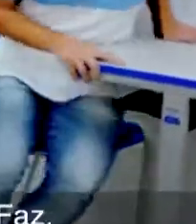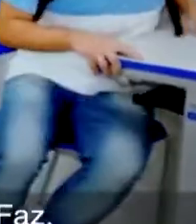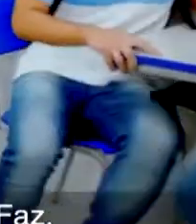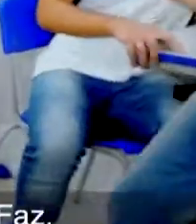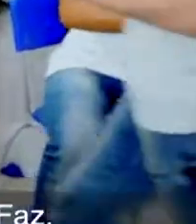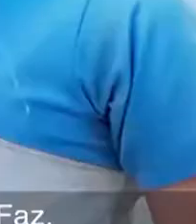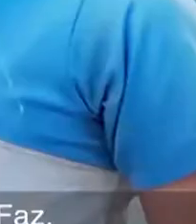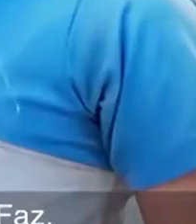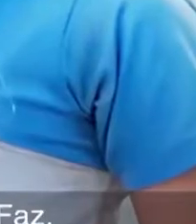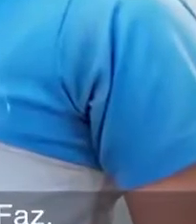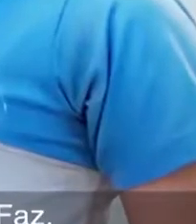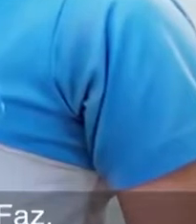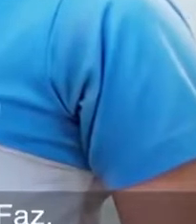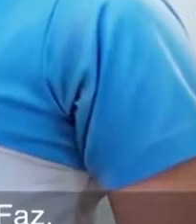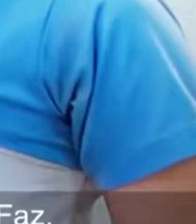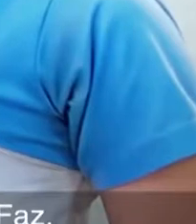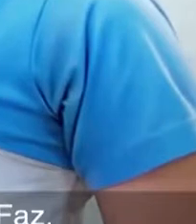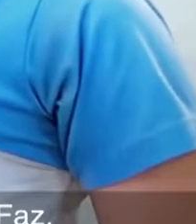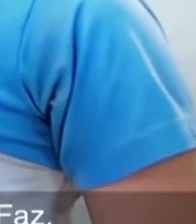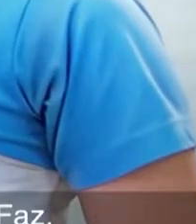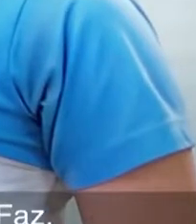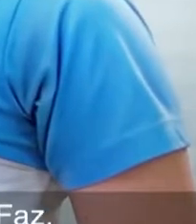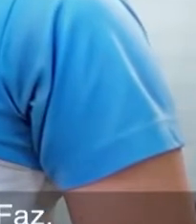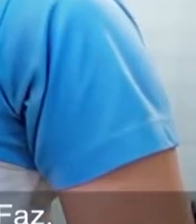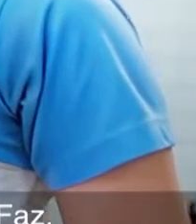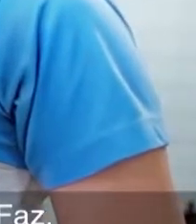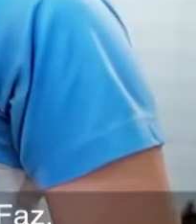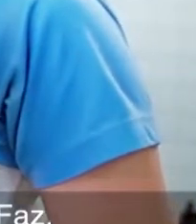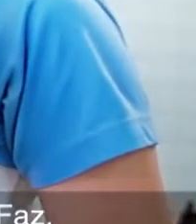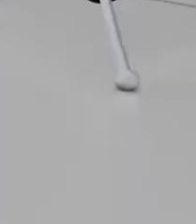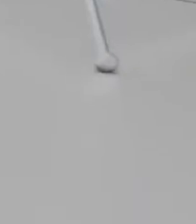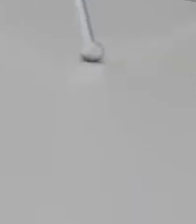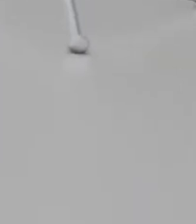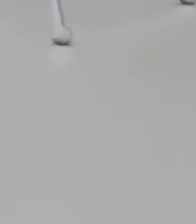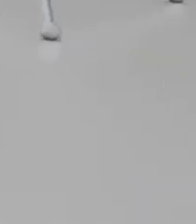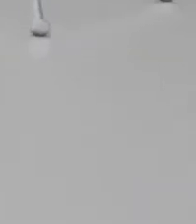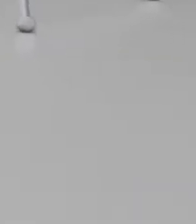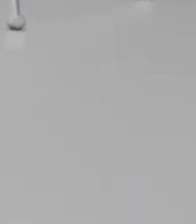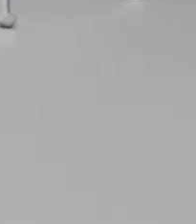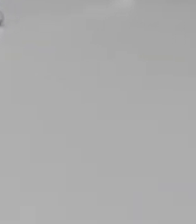periferia. Prefeitura e você, uma Fortaleza melhor é a gente que faz.